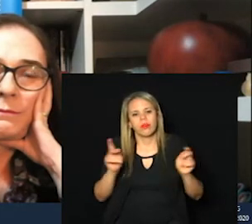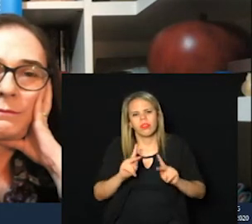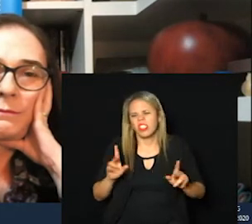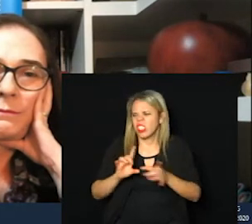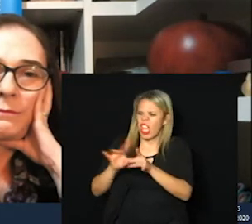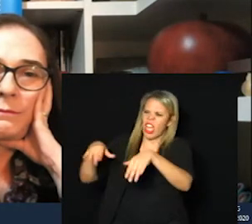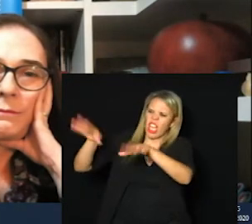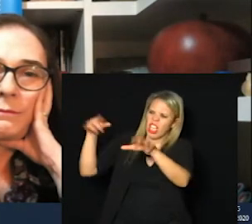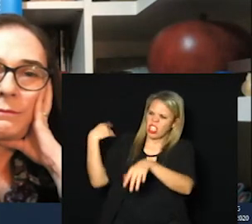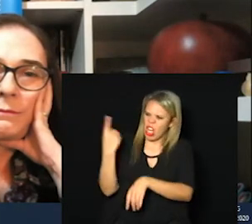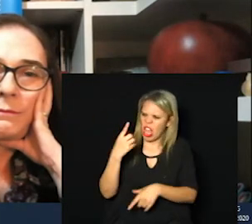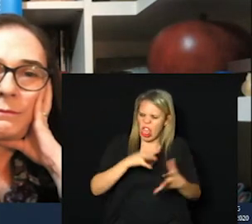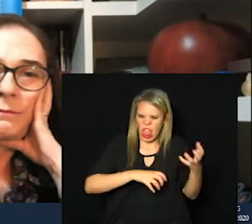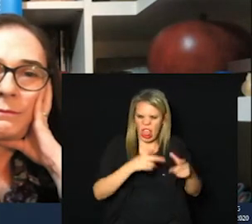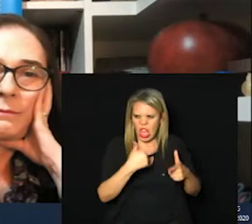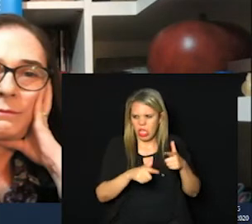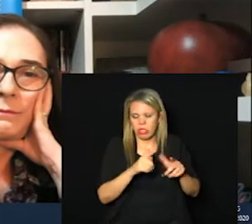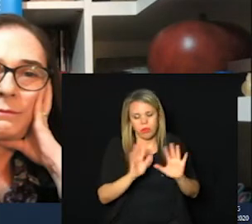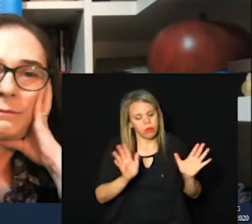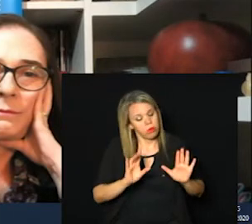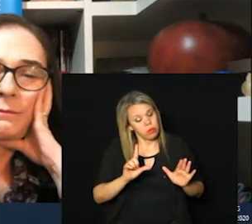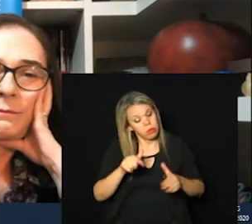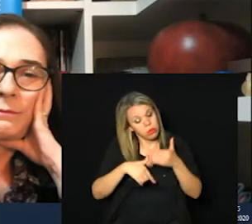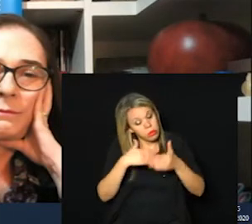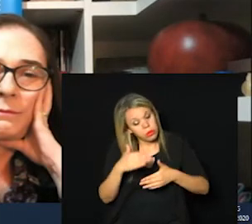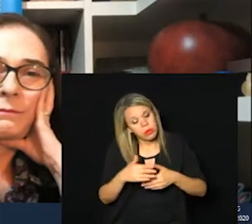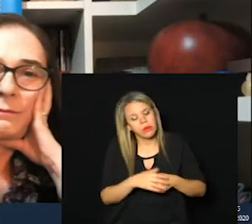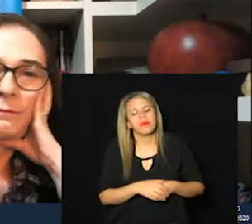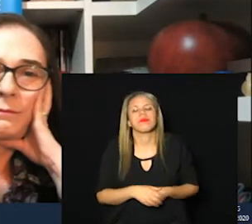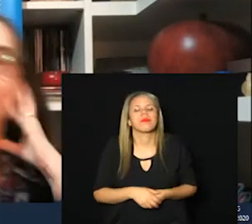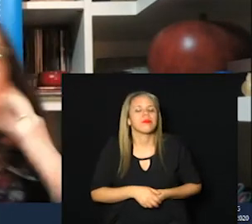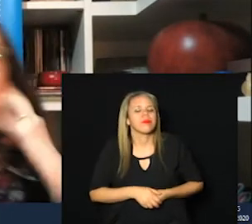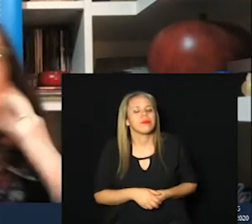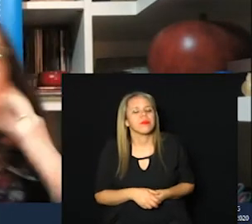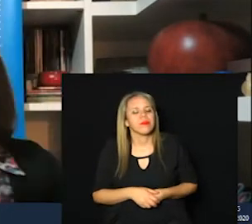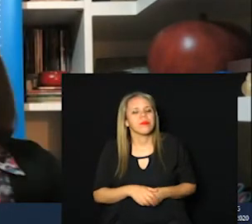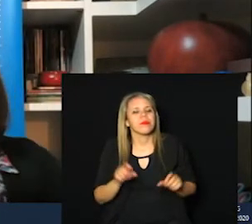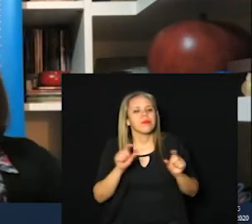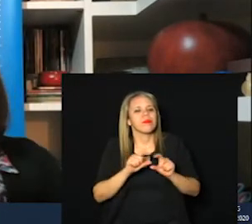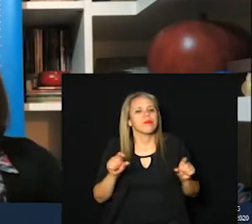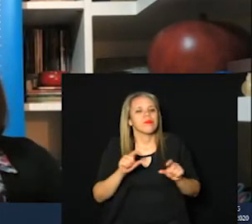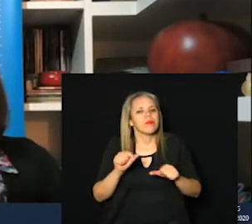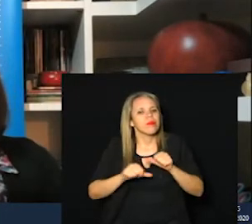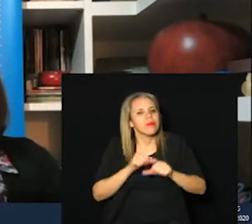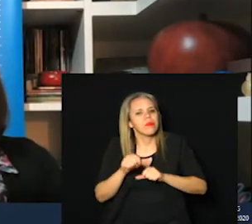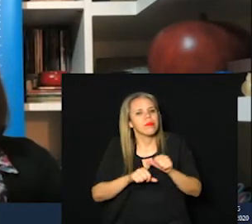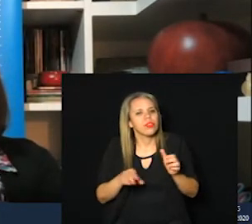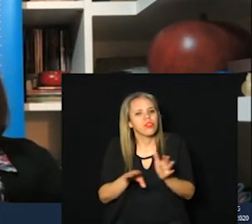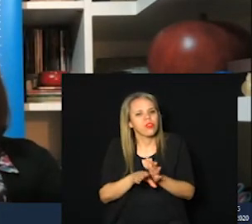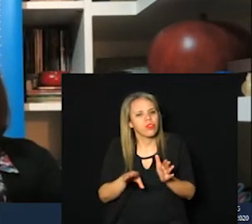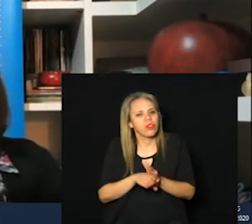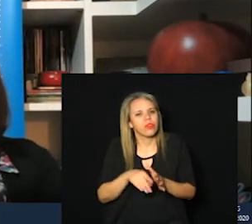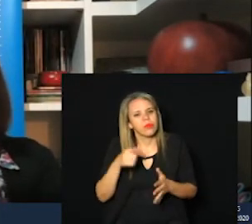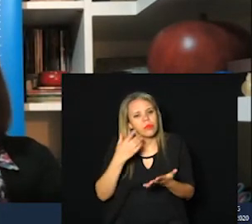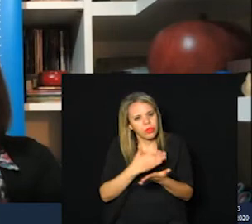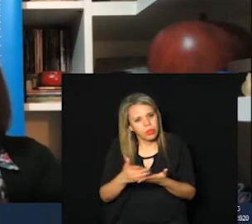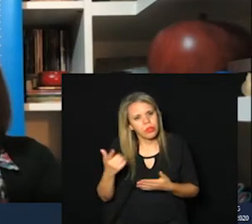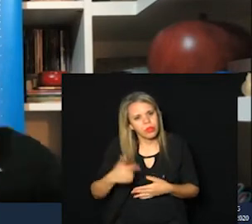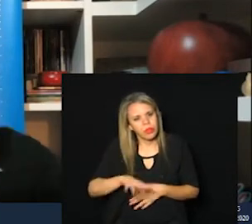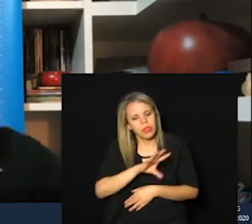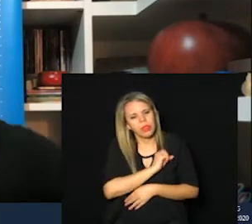lá. Mas depois, as frases começaram a mudar até chegar, a gente precisa recomeçar a